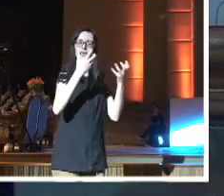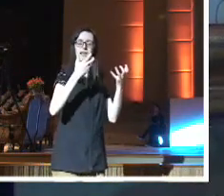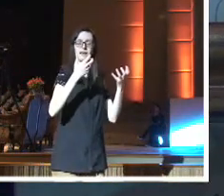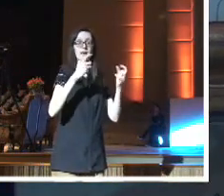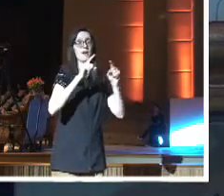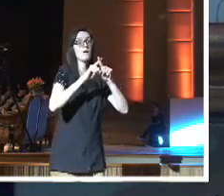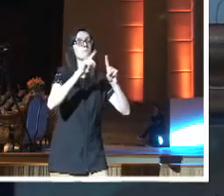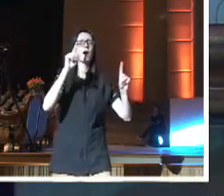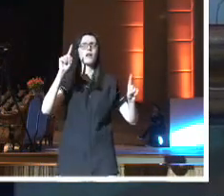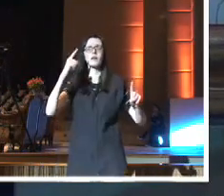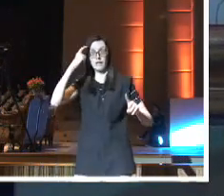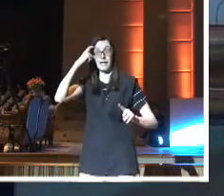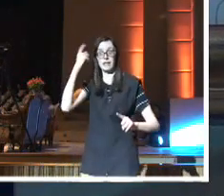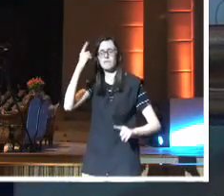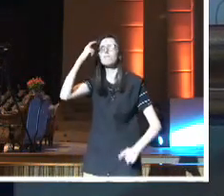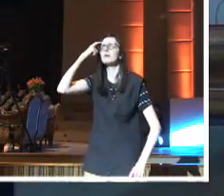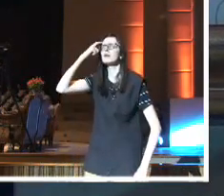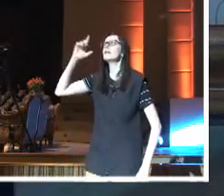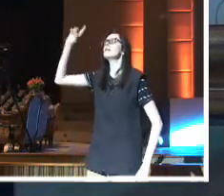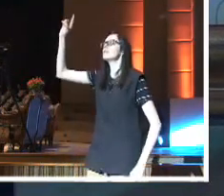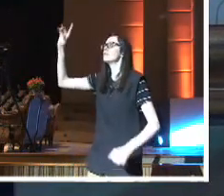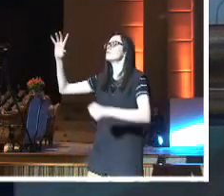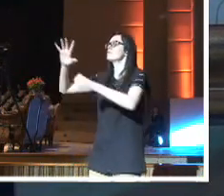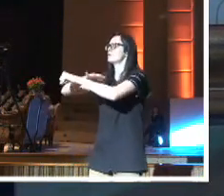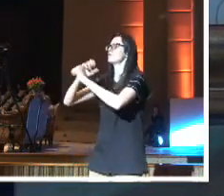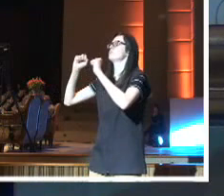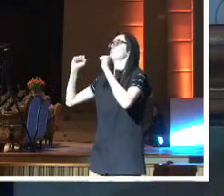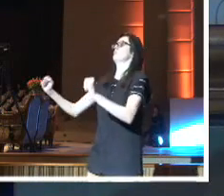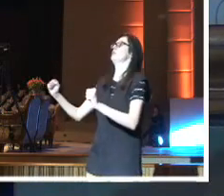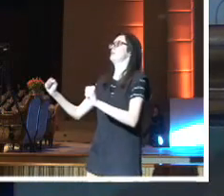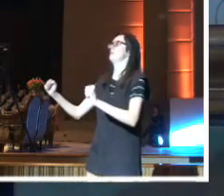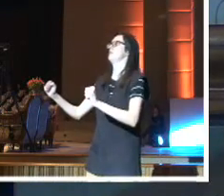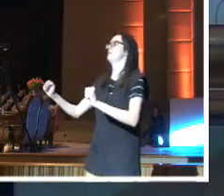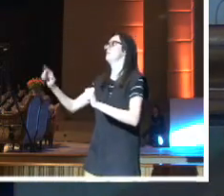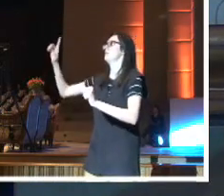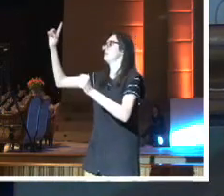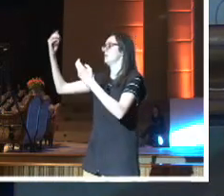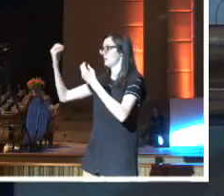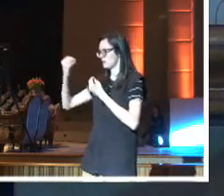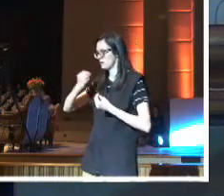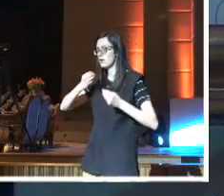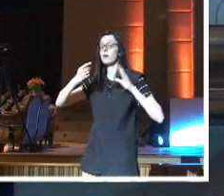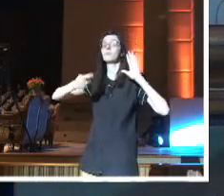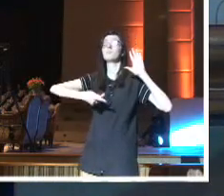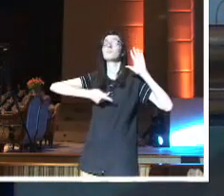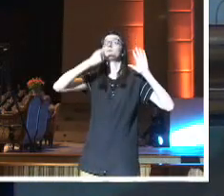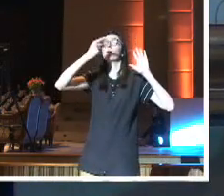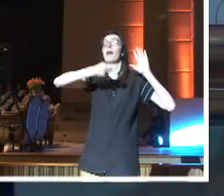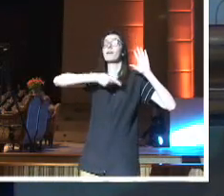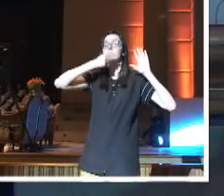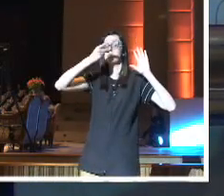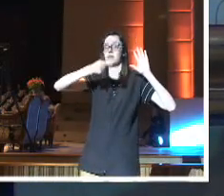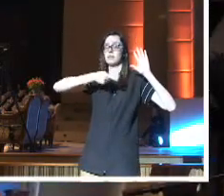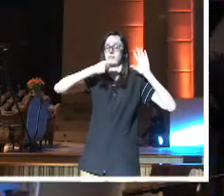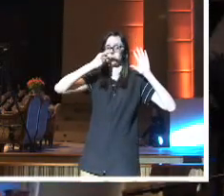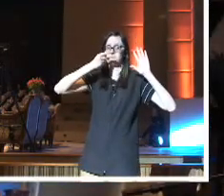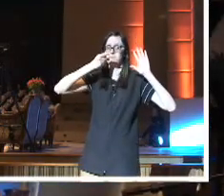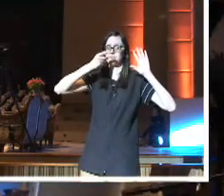Mas eu tenho um Deus que é todo poderoso e que me deu uma promessa.